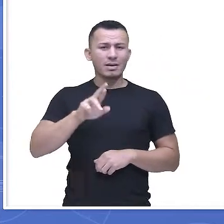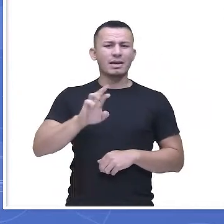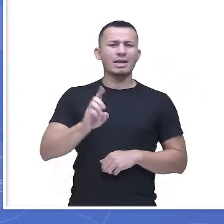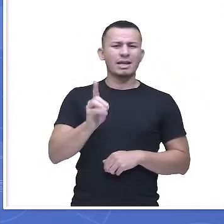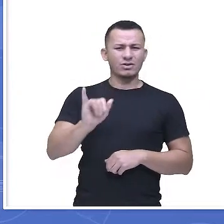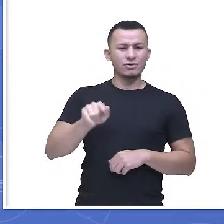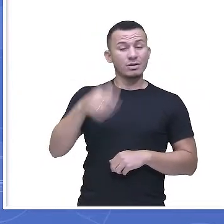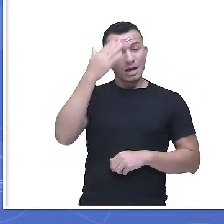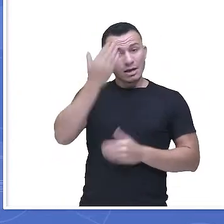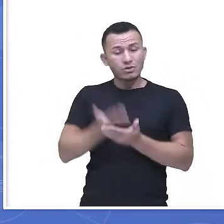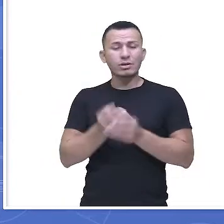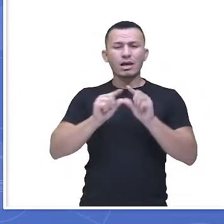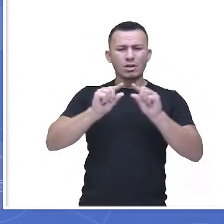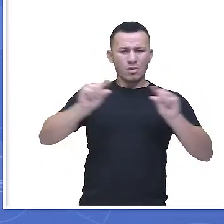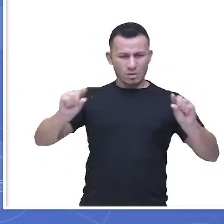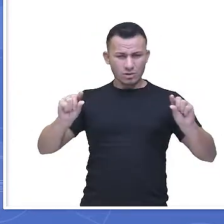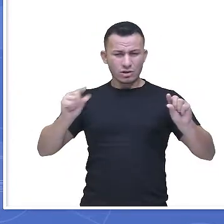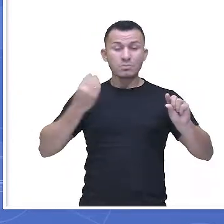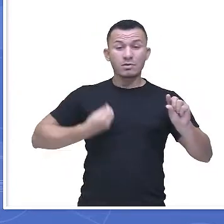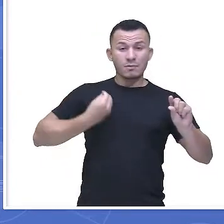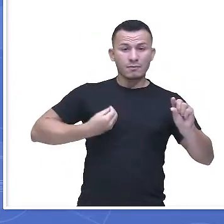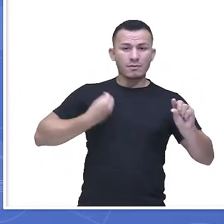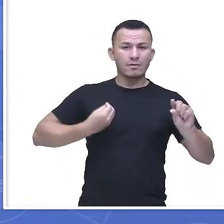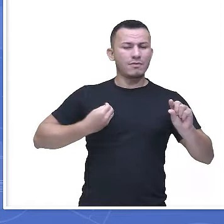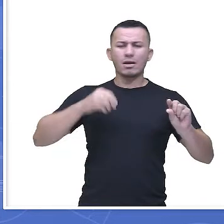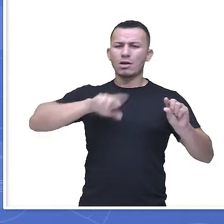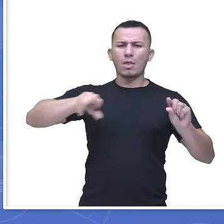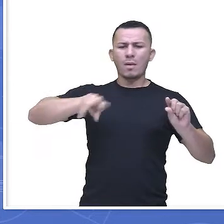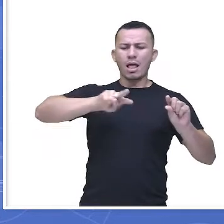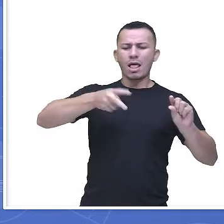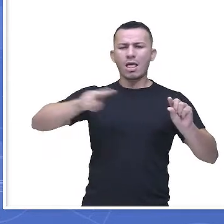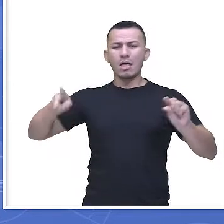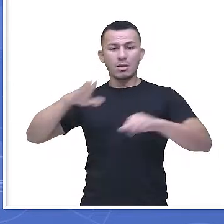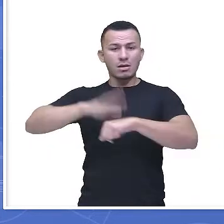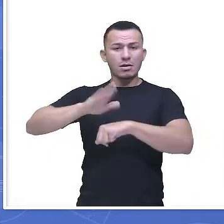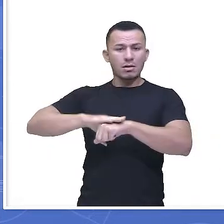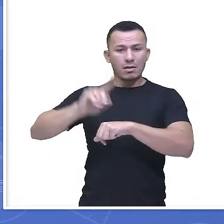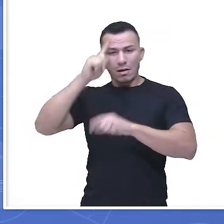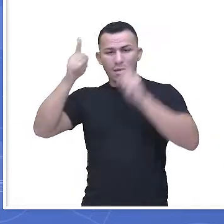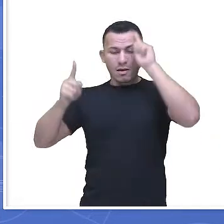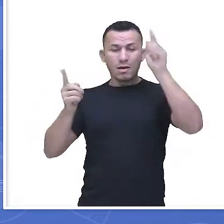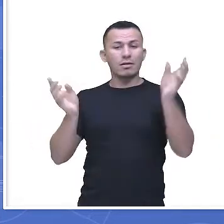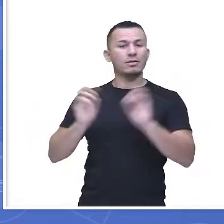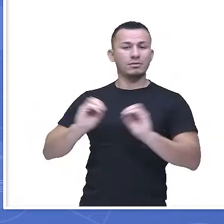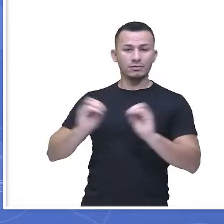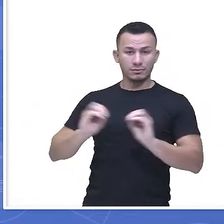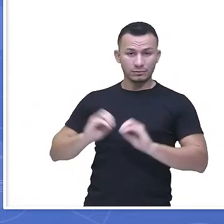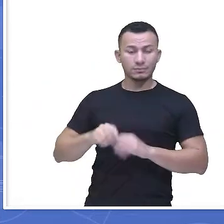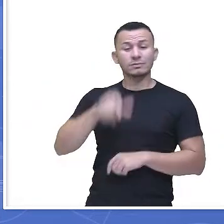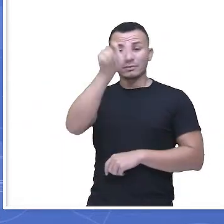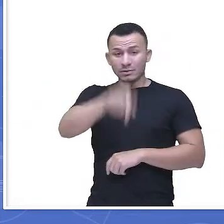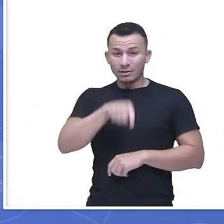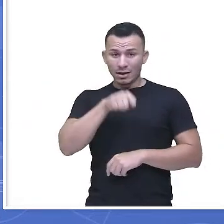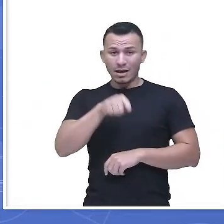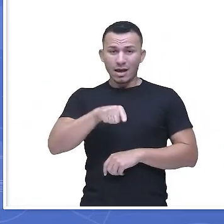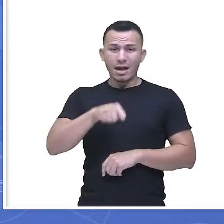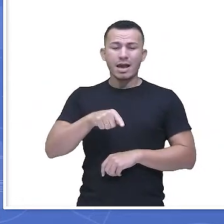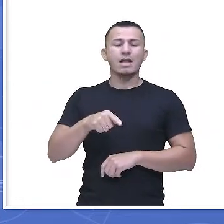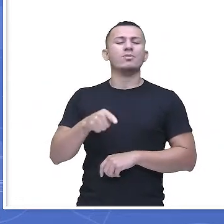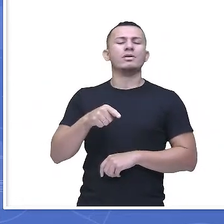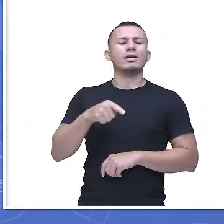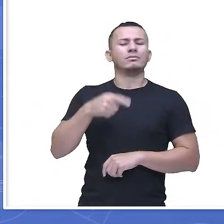organismos vivos não se originavam espontaneamente. Redi foi um defensor